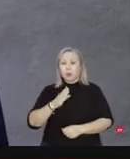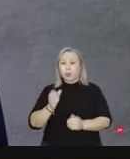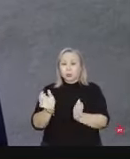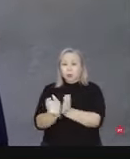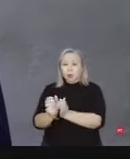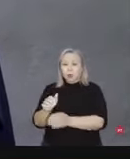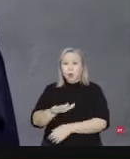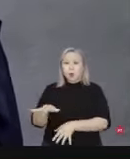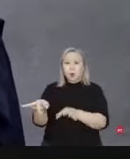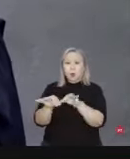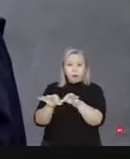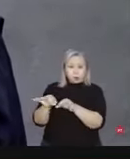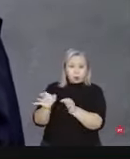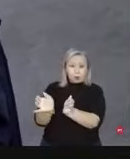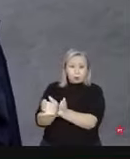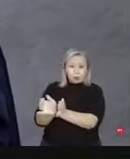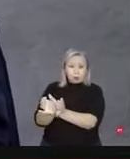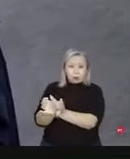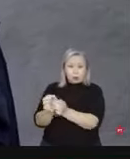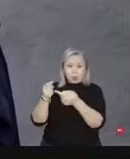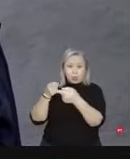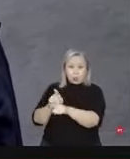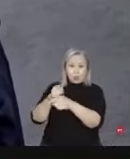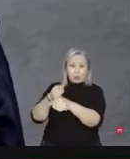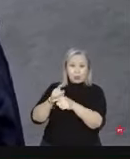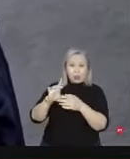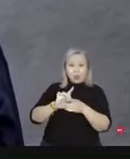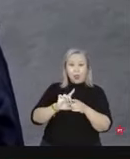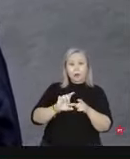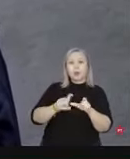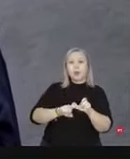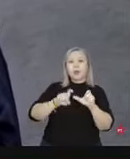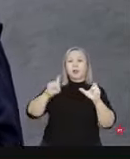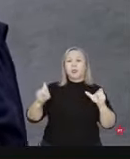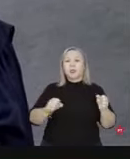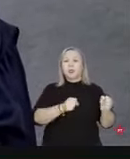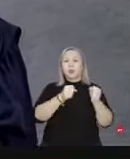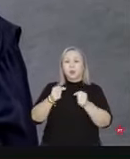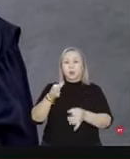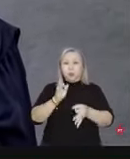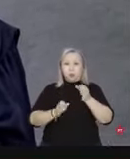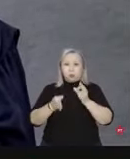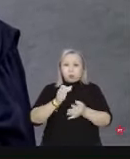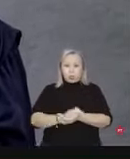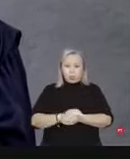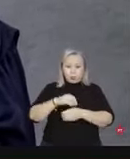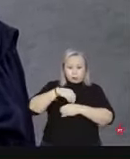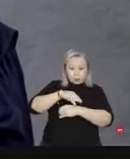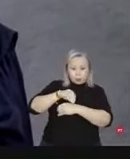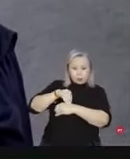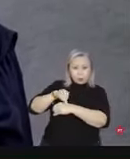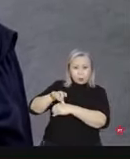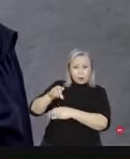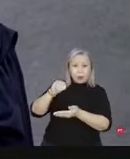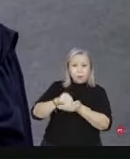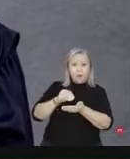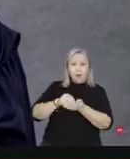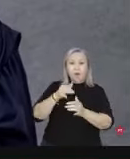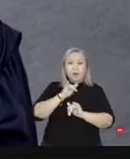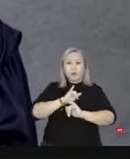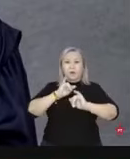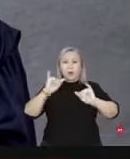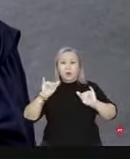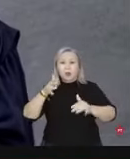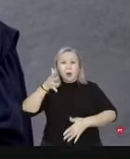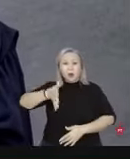grupos organizados atacaram a independência do Poder Judiciário, disseminando desinformação,